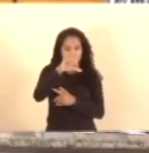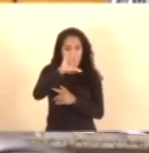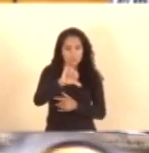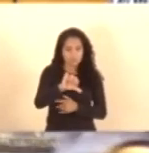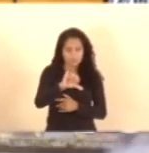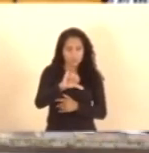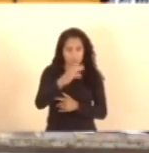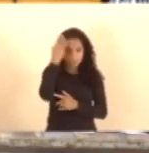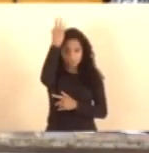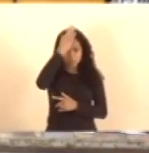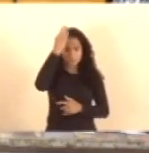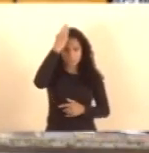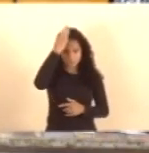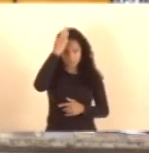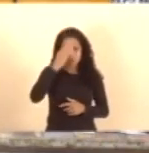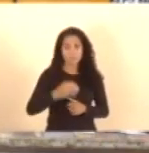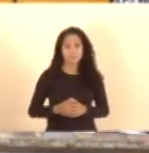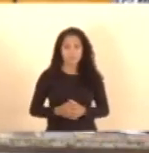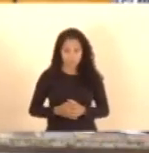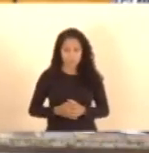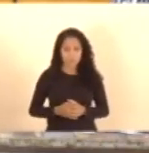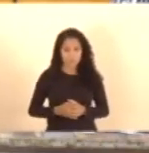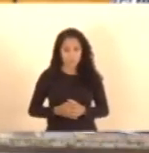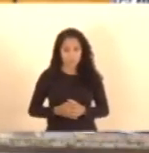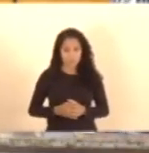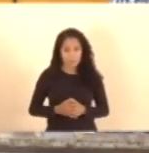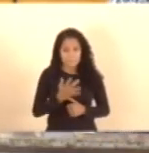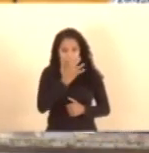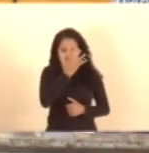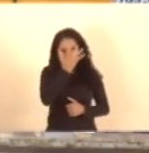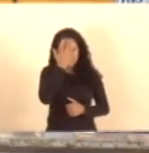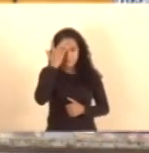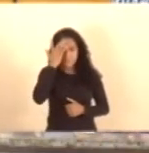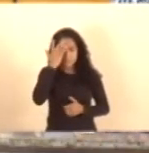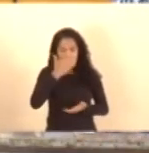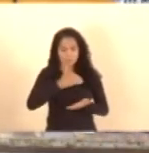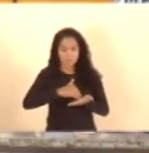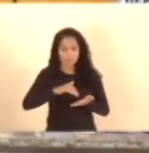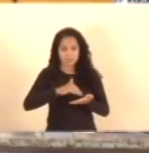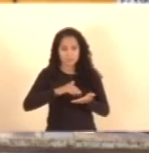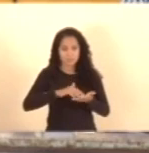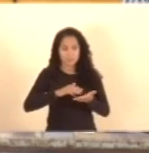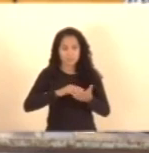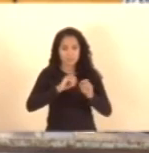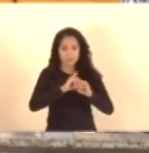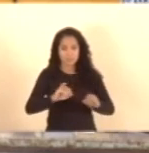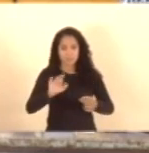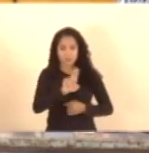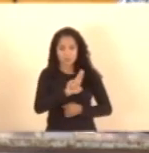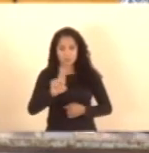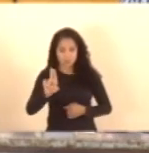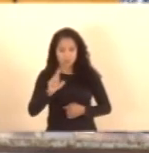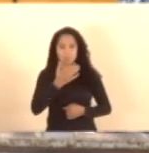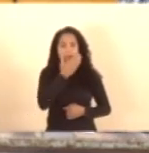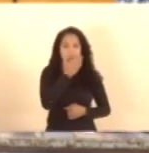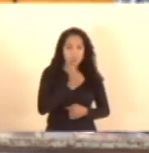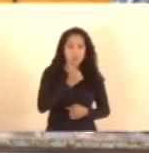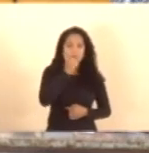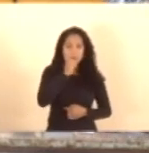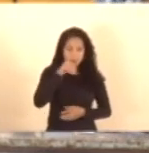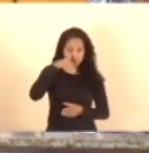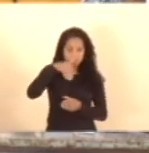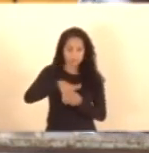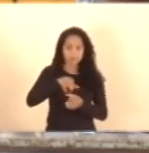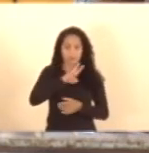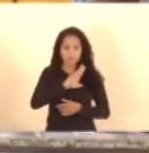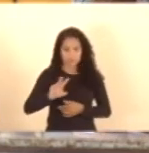5.079 do Espírito Santo. À medida que o primeiro secretário anunciar o nome da deputada ou deputado